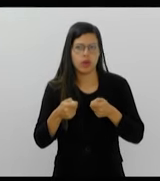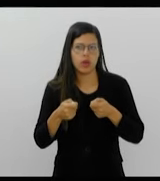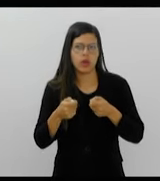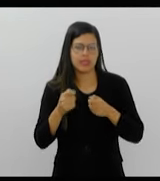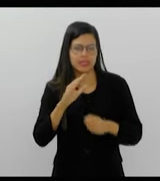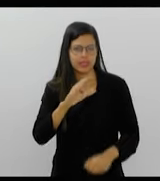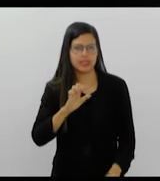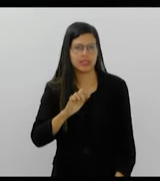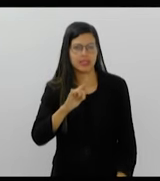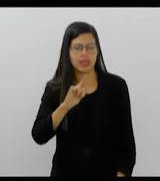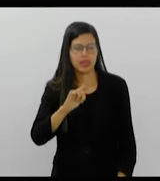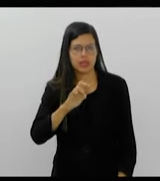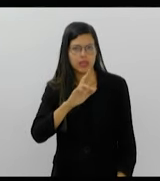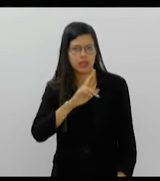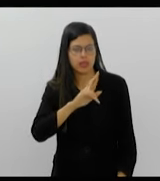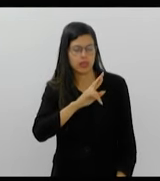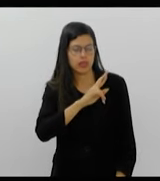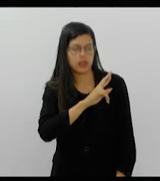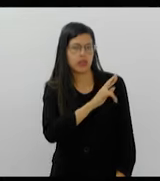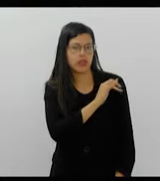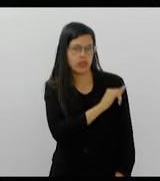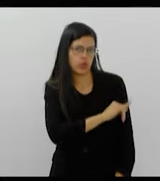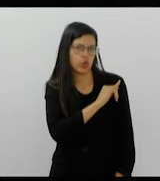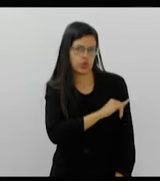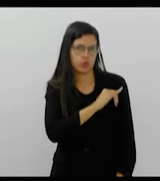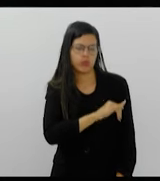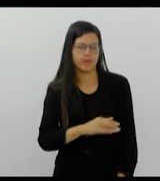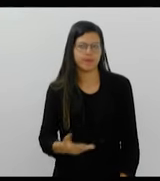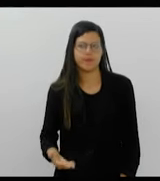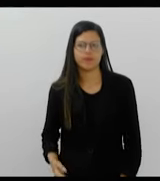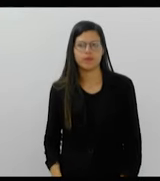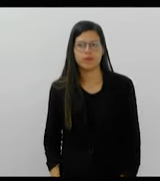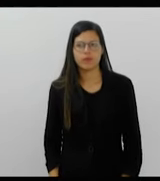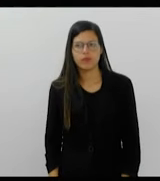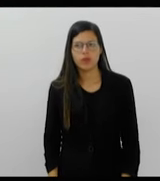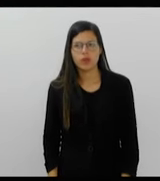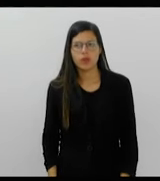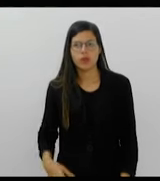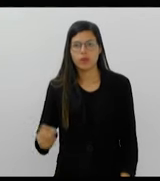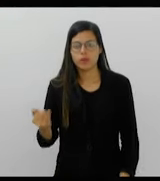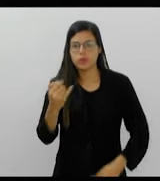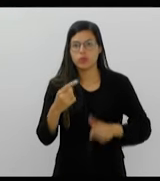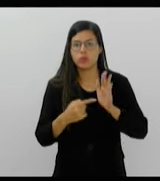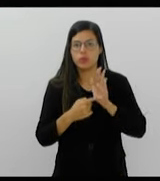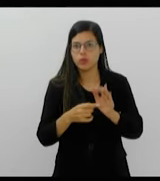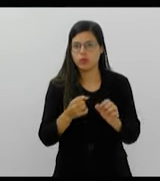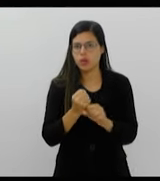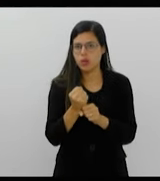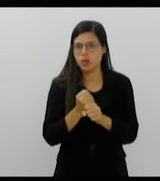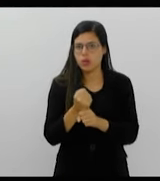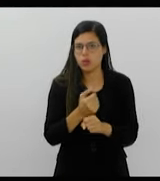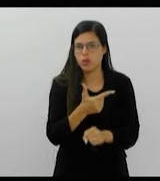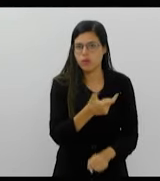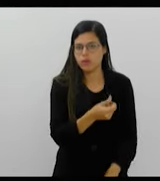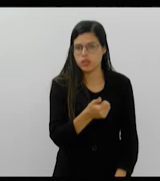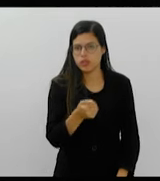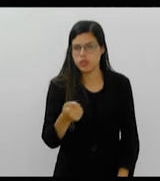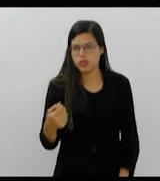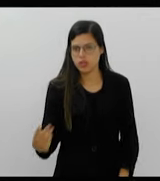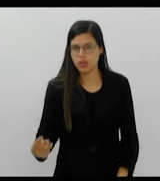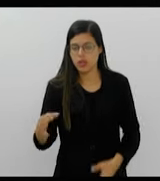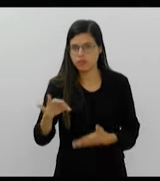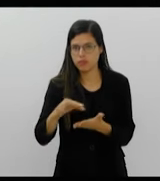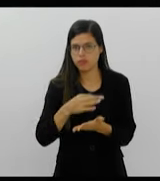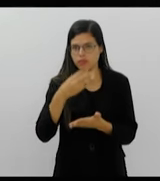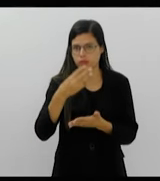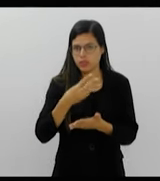SEG-Rio. É importante destacar que, em 2013, foi assinado um terceiro